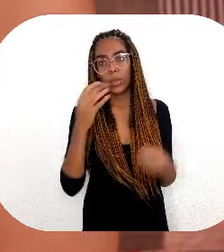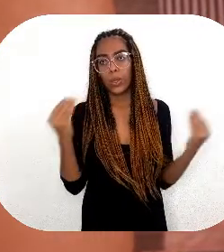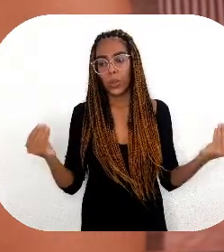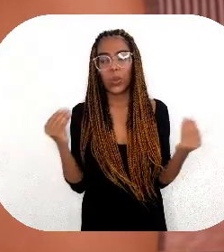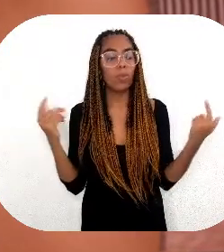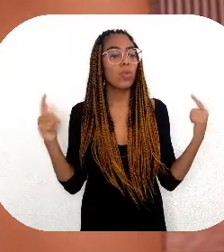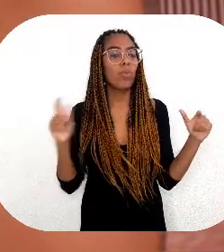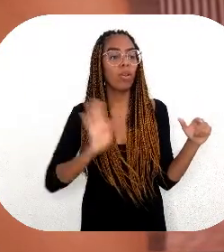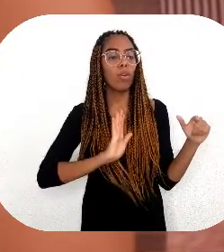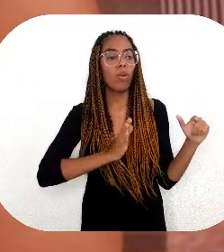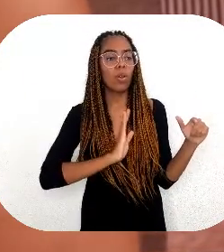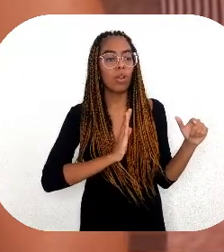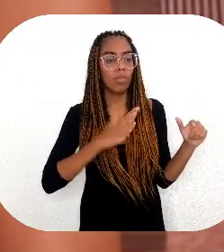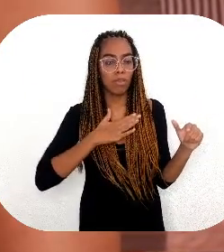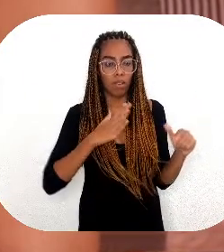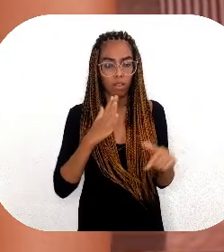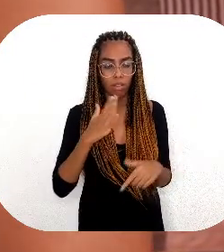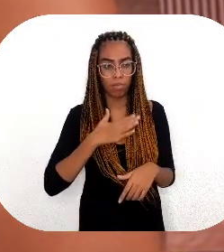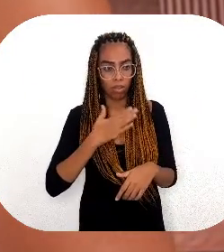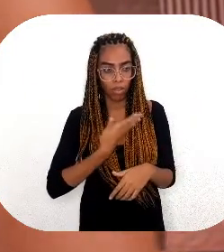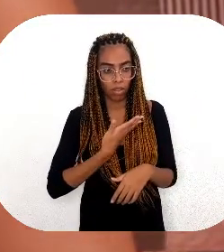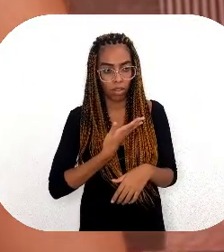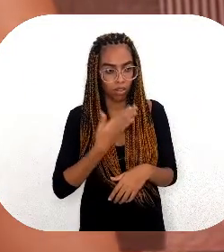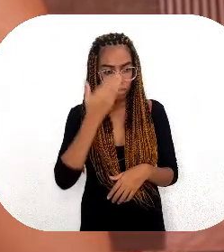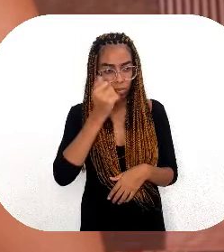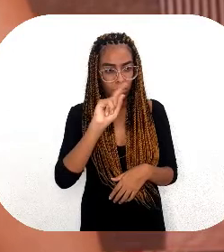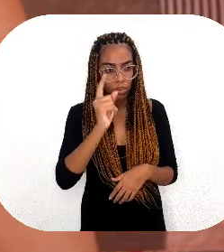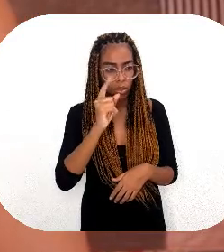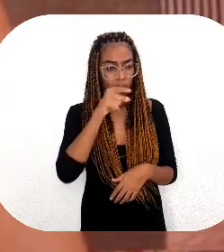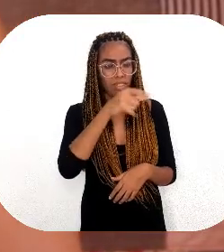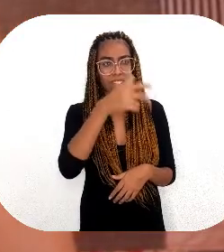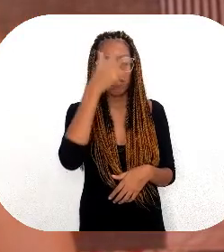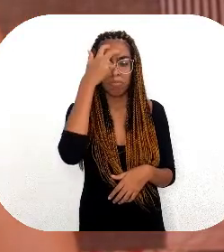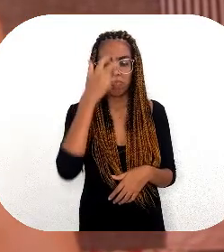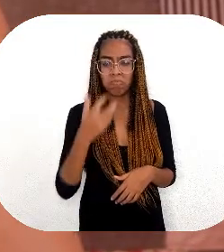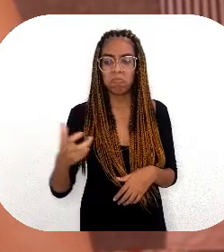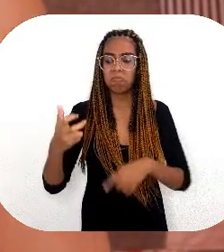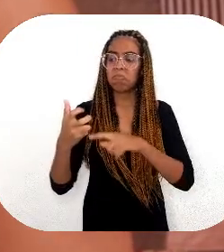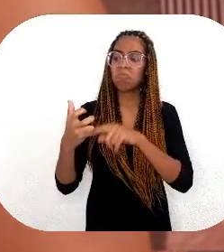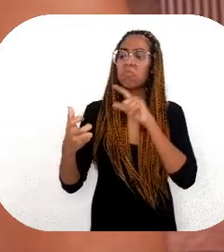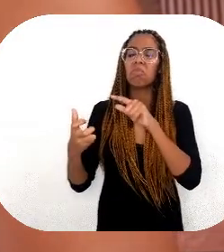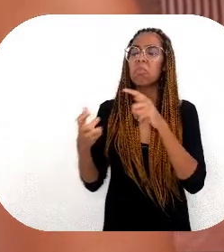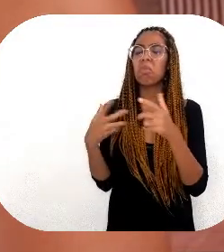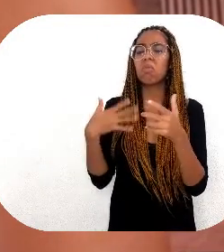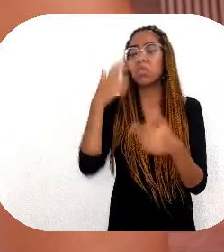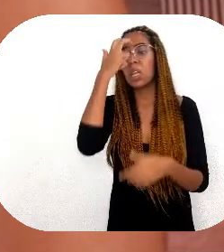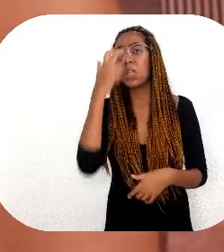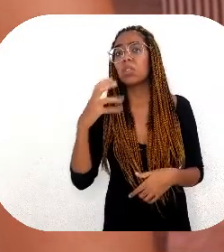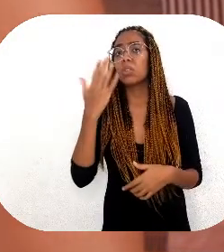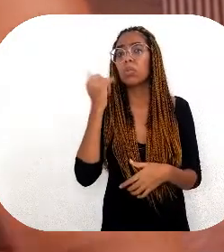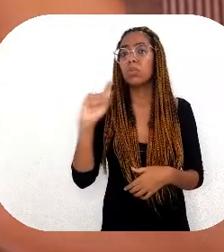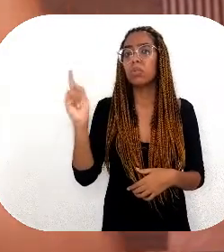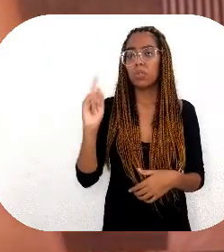besta. Como assim papel de besta? Como assim? Não tem coração? Meu amigo, você não sabia, não? Me admiro você,